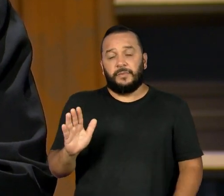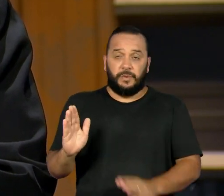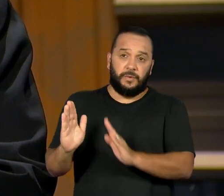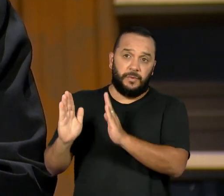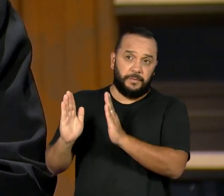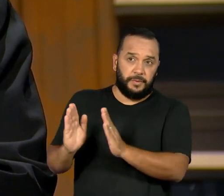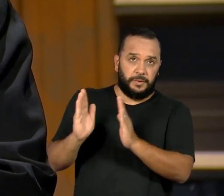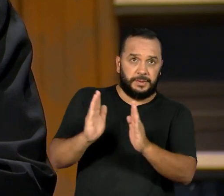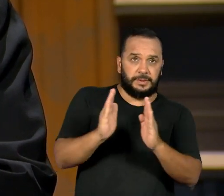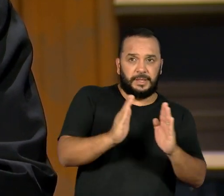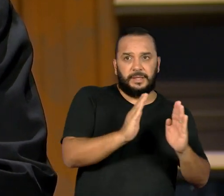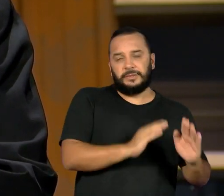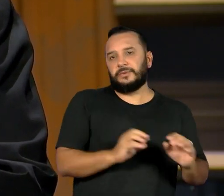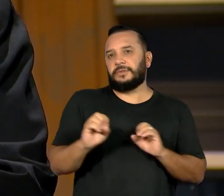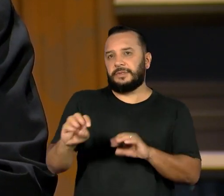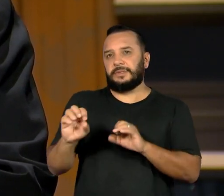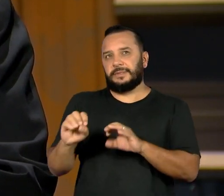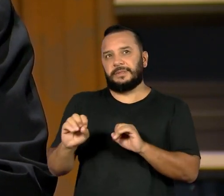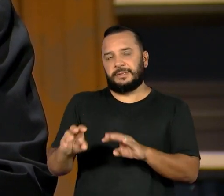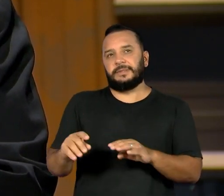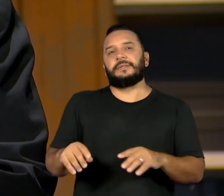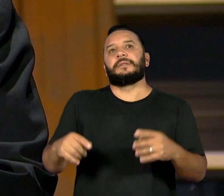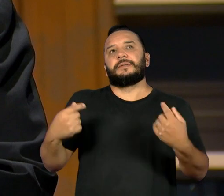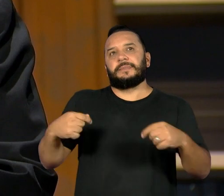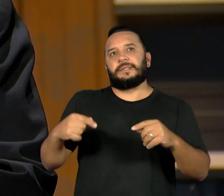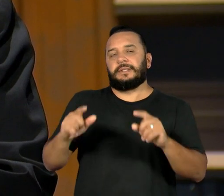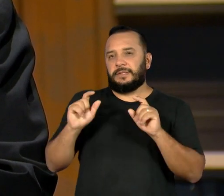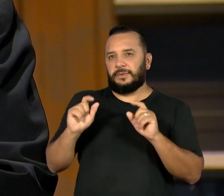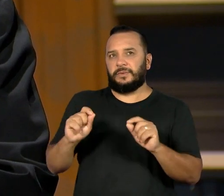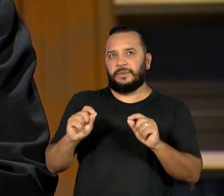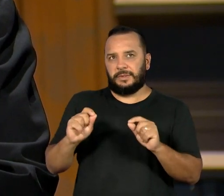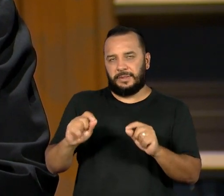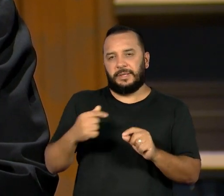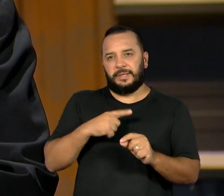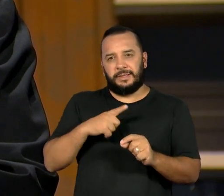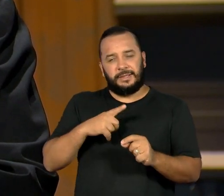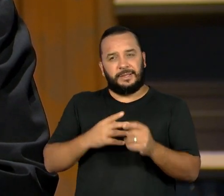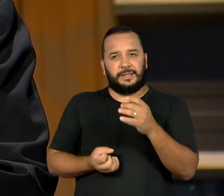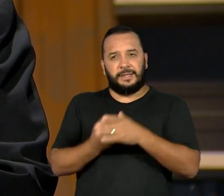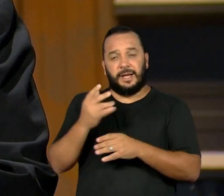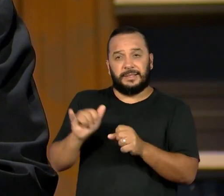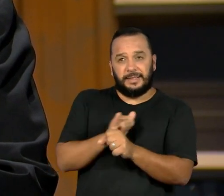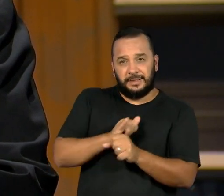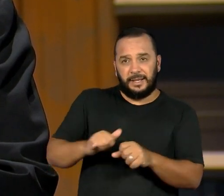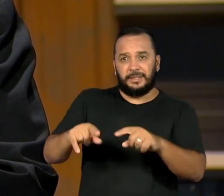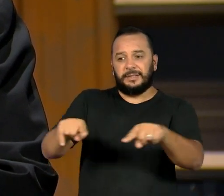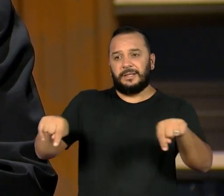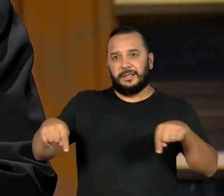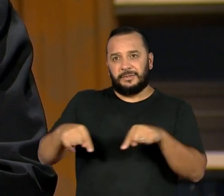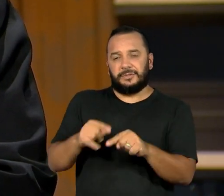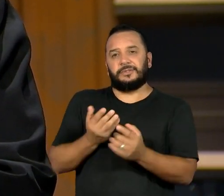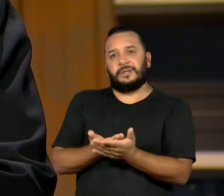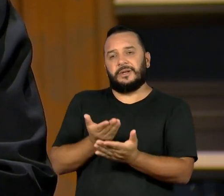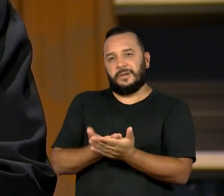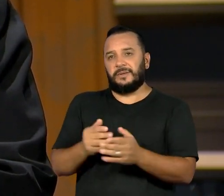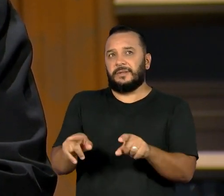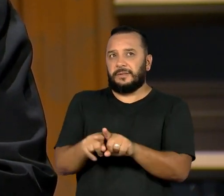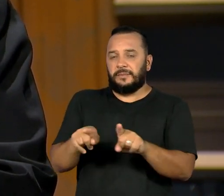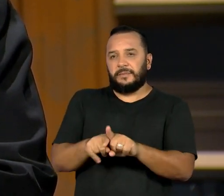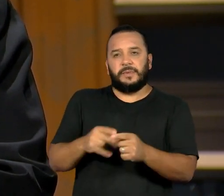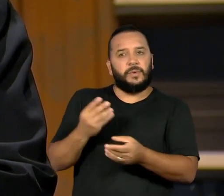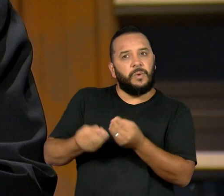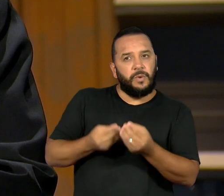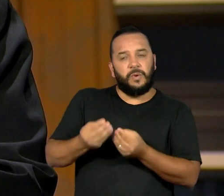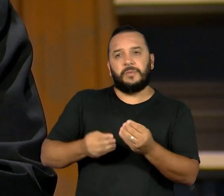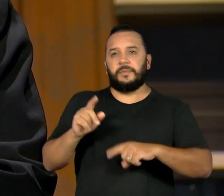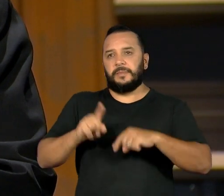processo de ensino precisa diversificar estratégias de sala de aula, diversificar formatos dos materiais